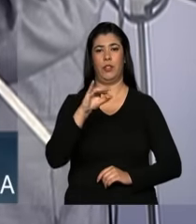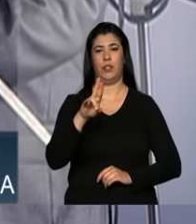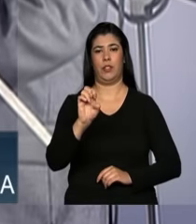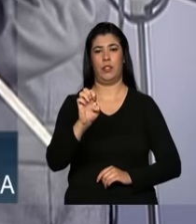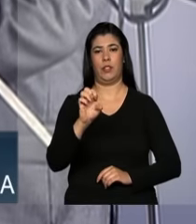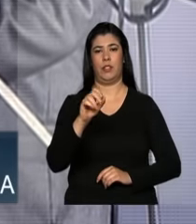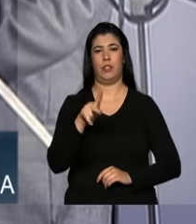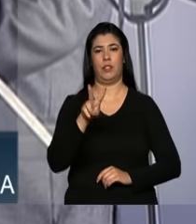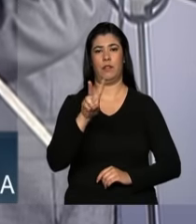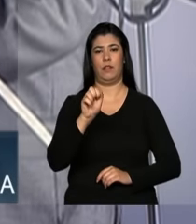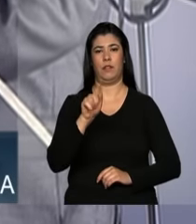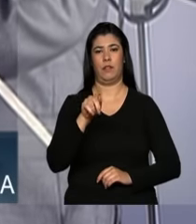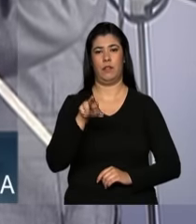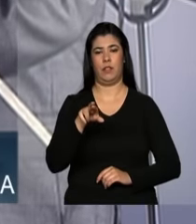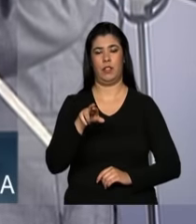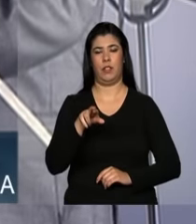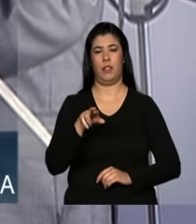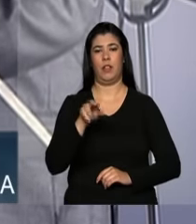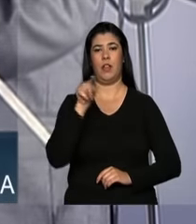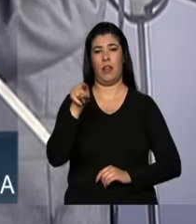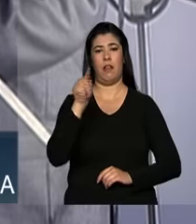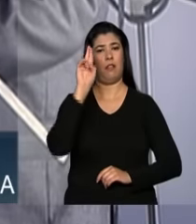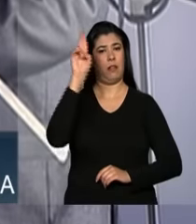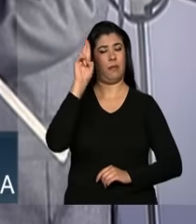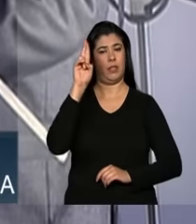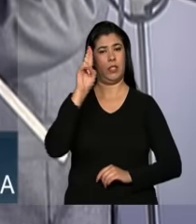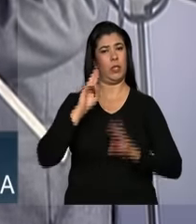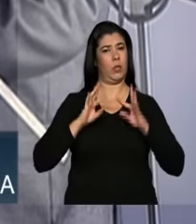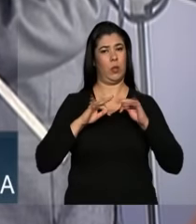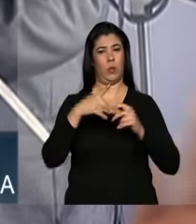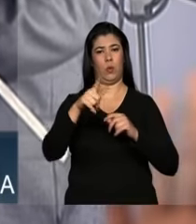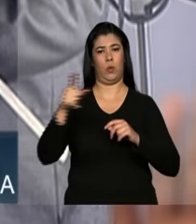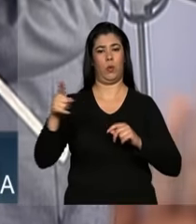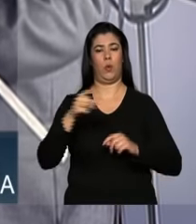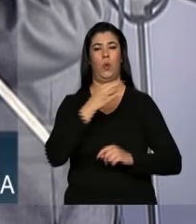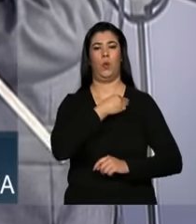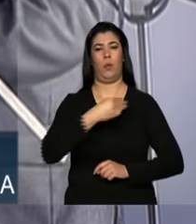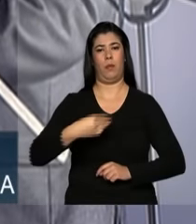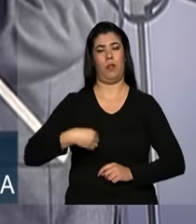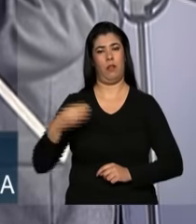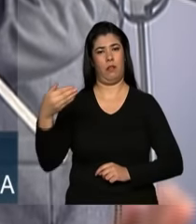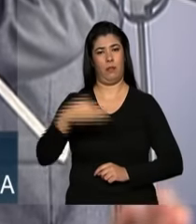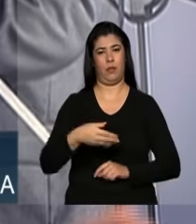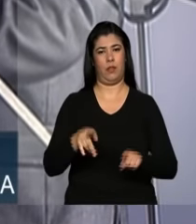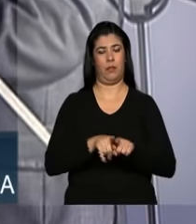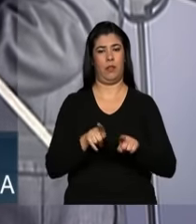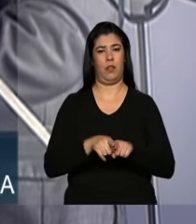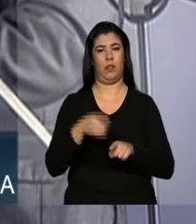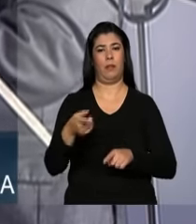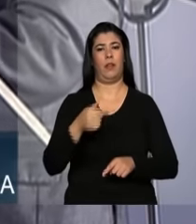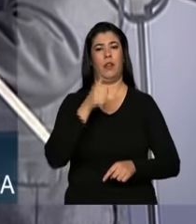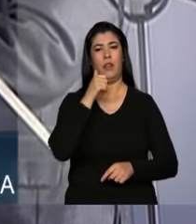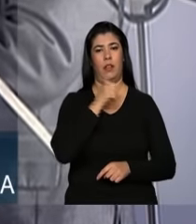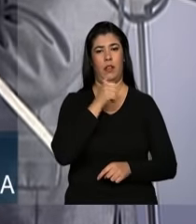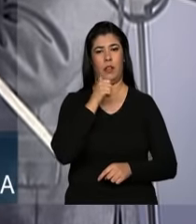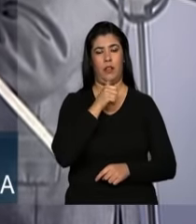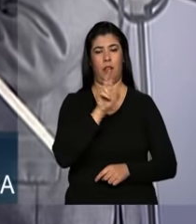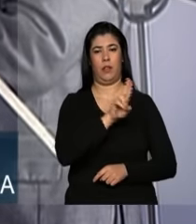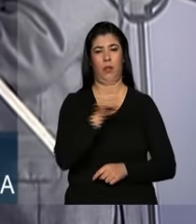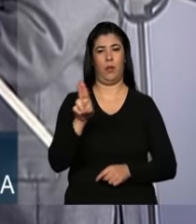a todos os ministros. Quero cumprimentar também a excelentíssima senhora Miriam